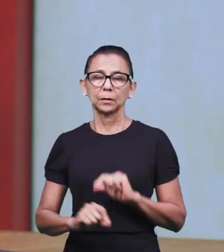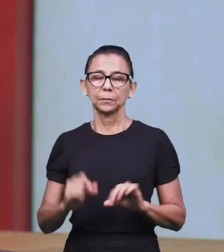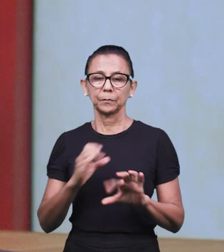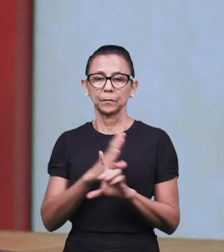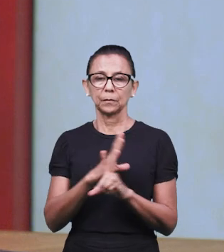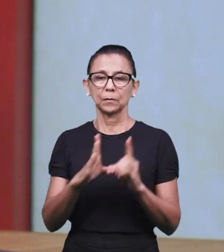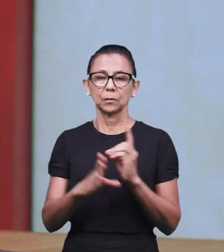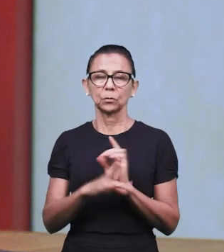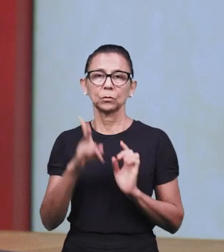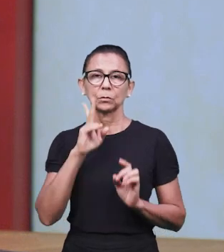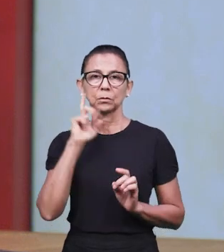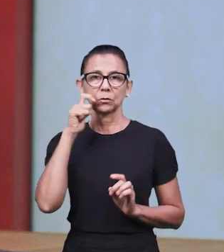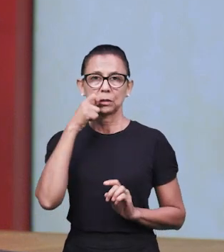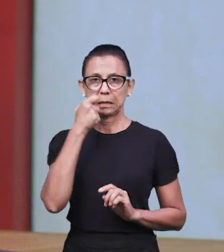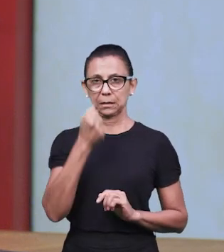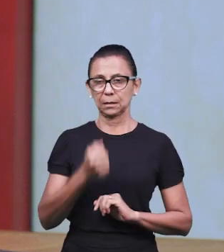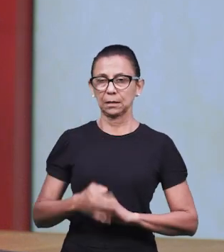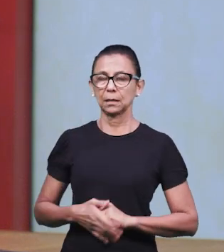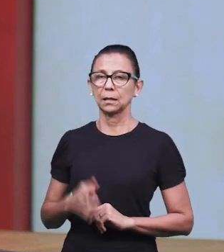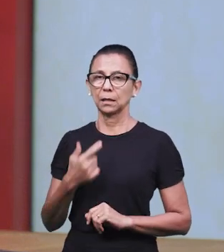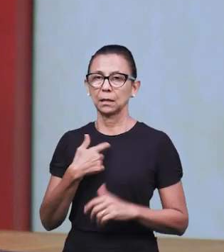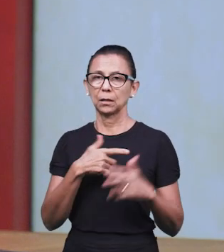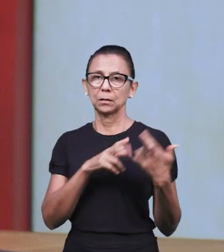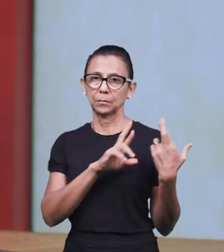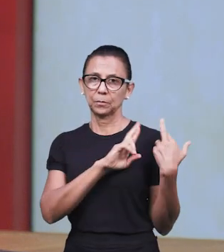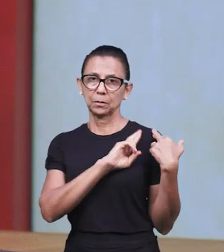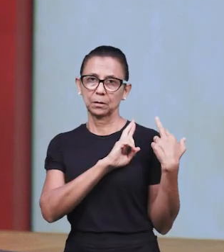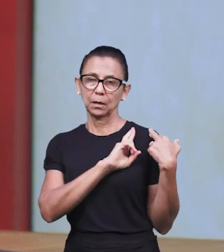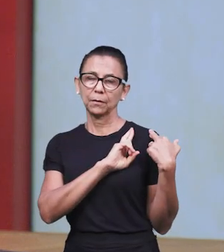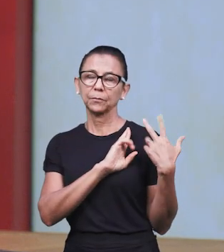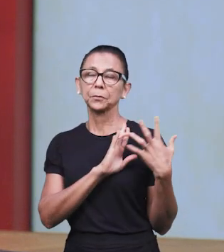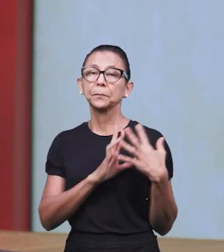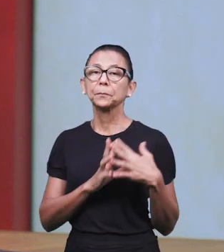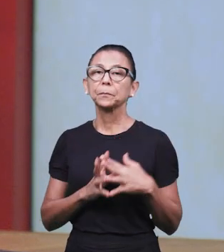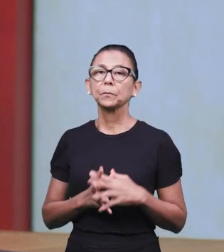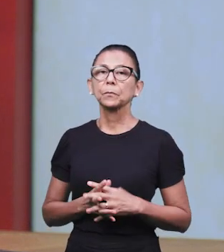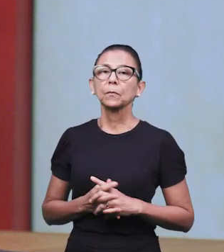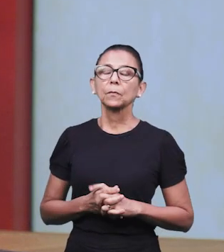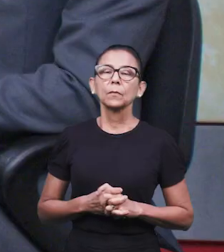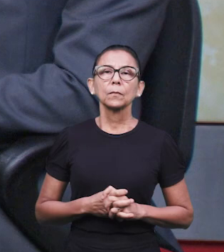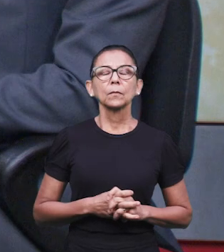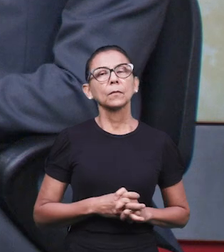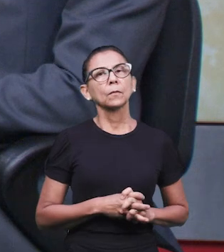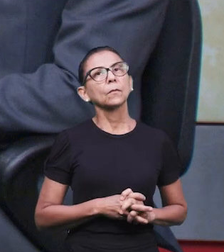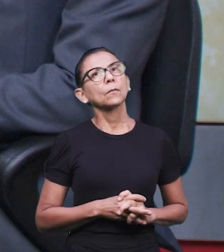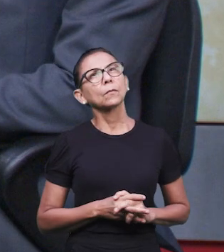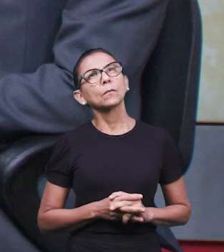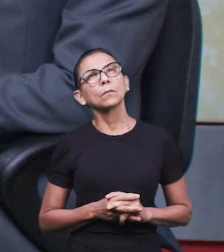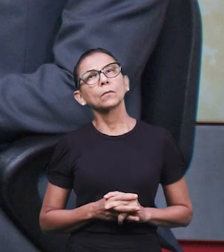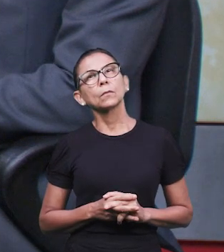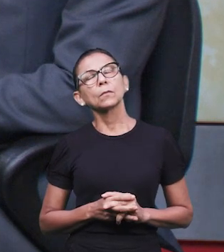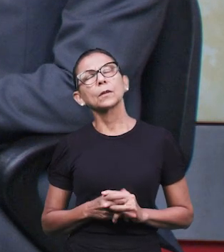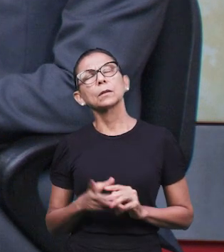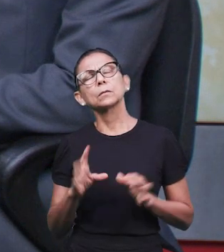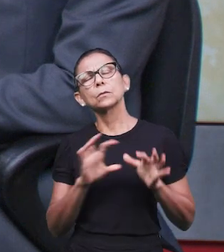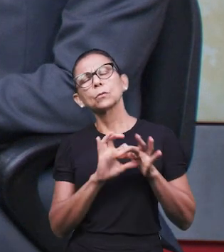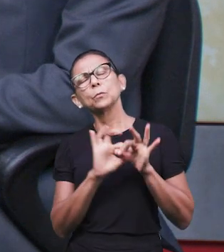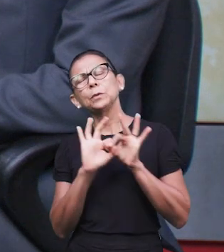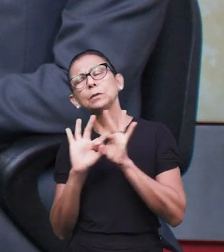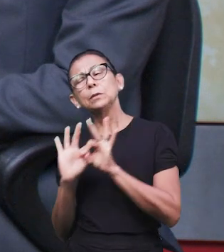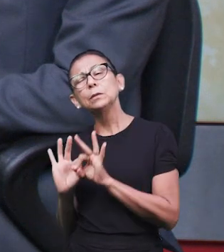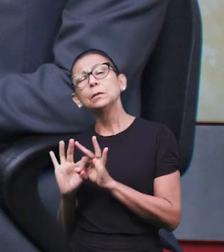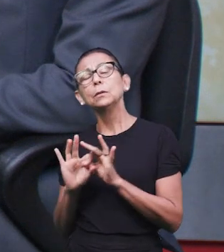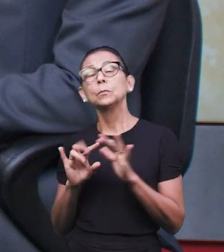né, numa das igrejas aqui que eu estava responsável, e foi um momento de profunda